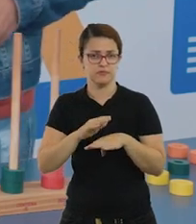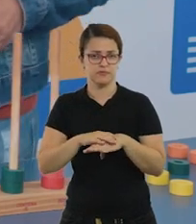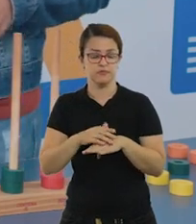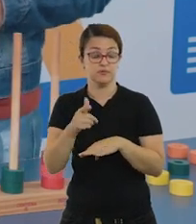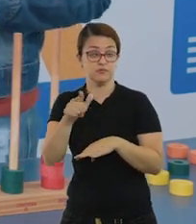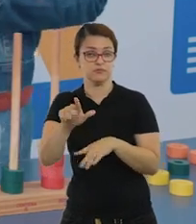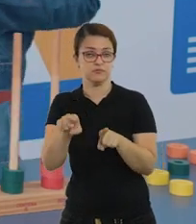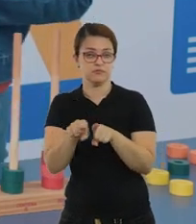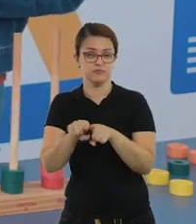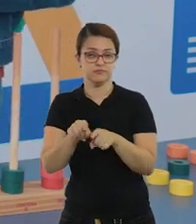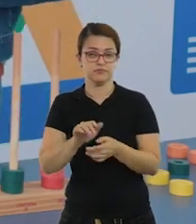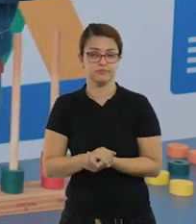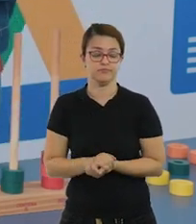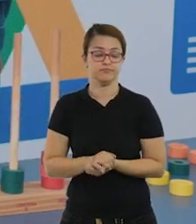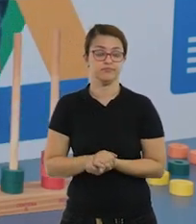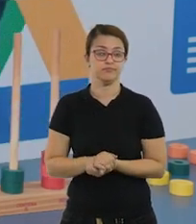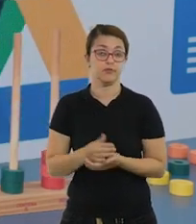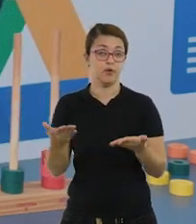realizar as demais, tá bom?